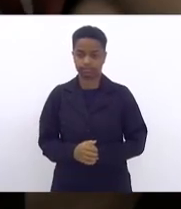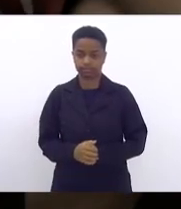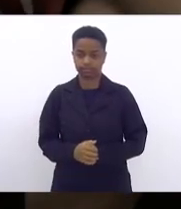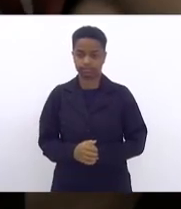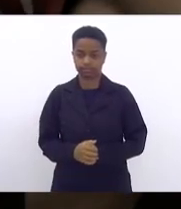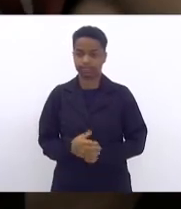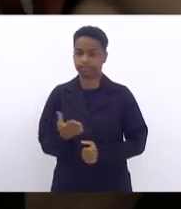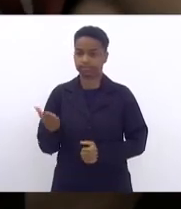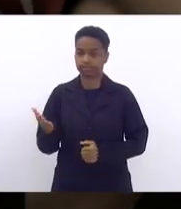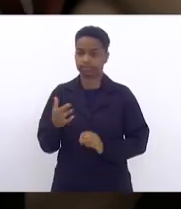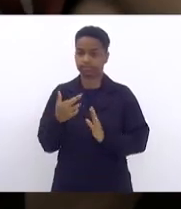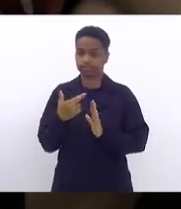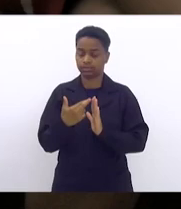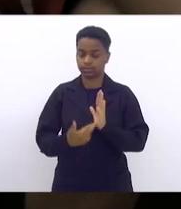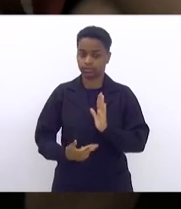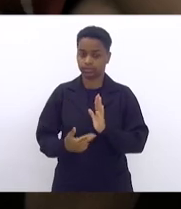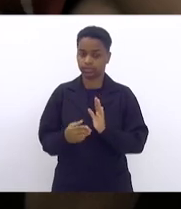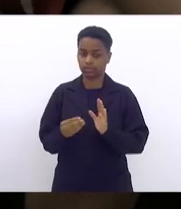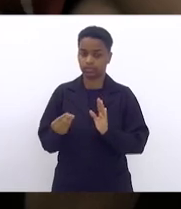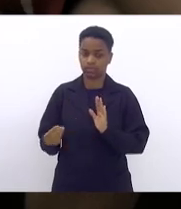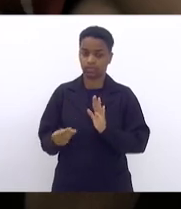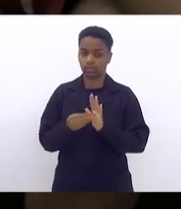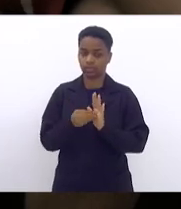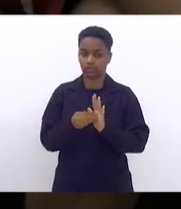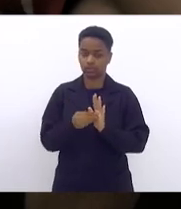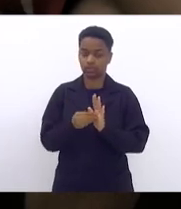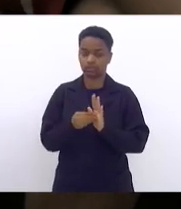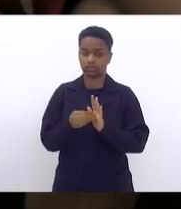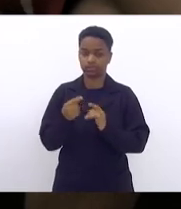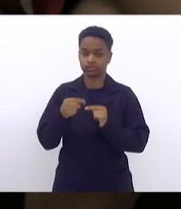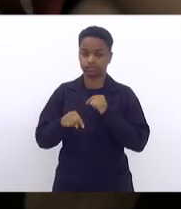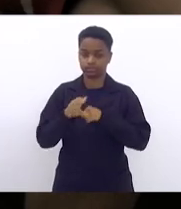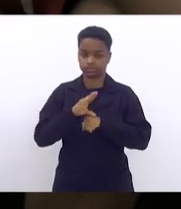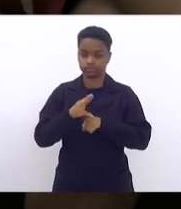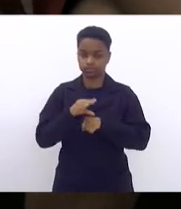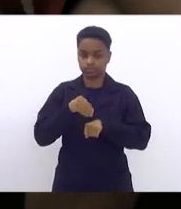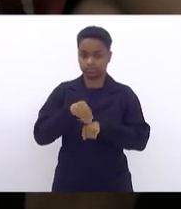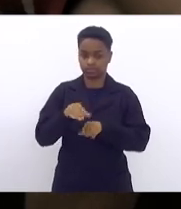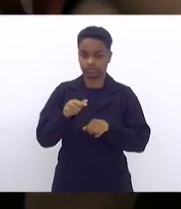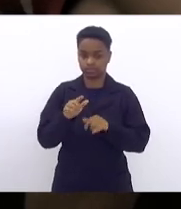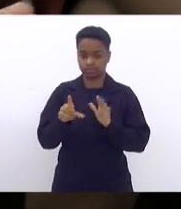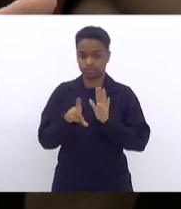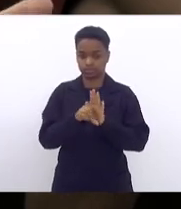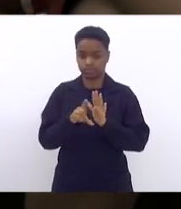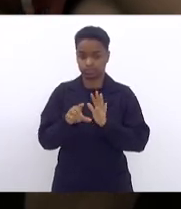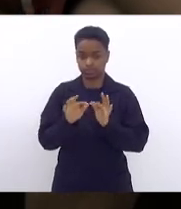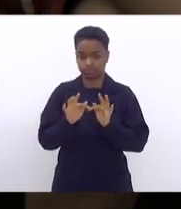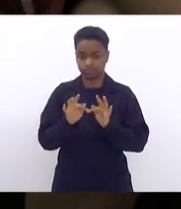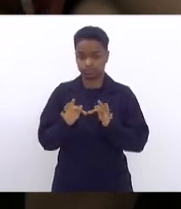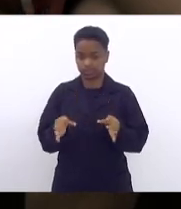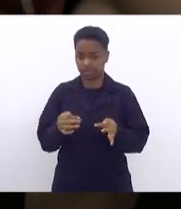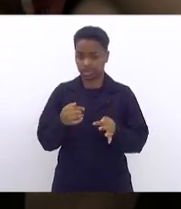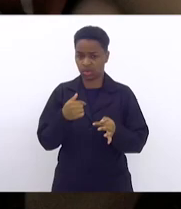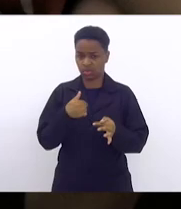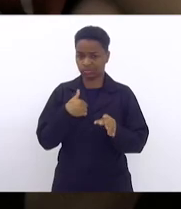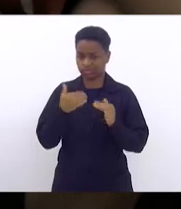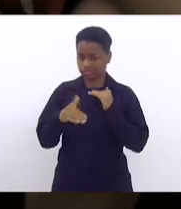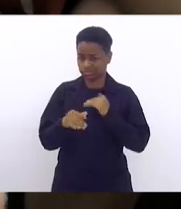relator deu pela inconstitucionalidade pela transformação em indicação simples. Não tenho lá grandes